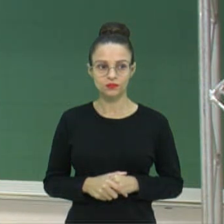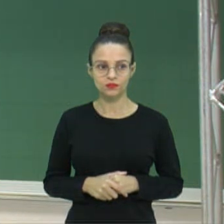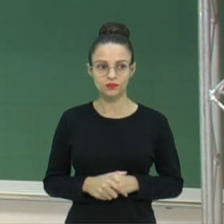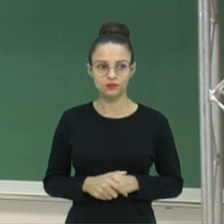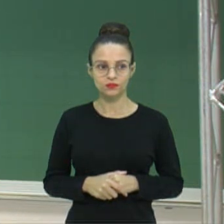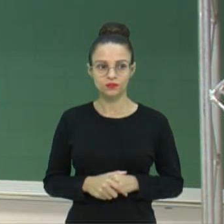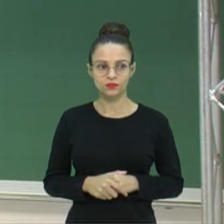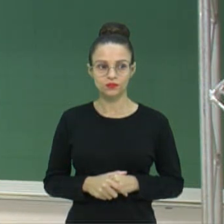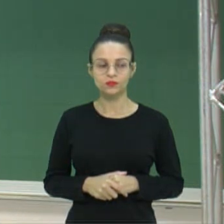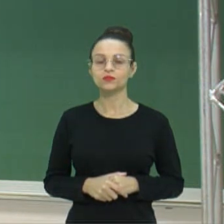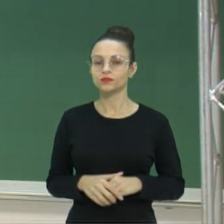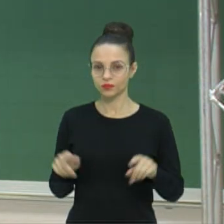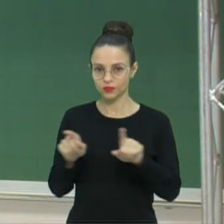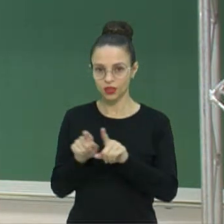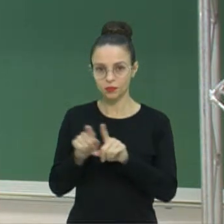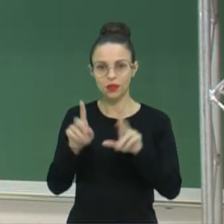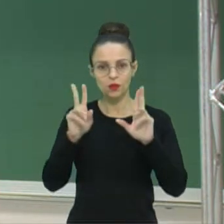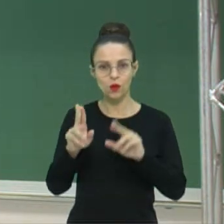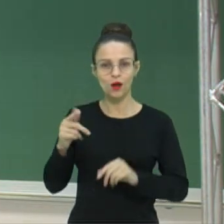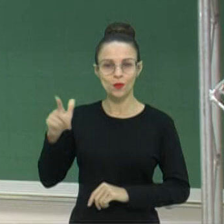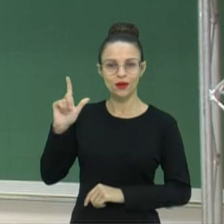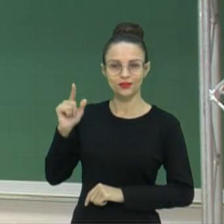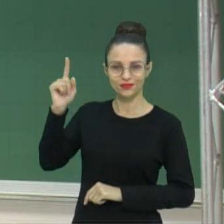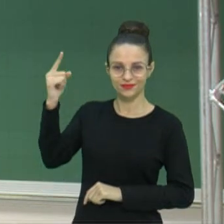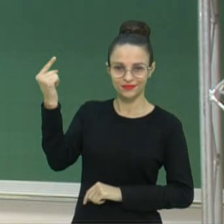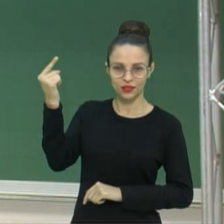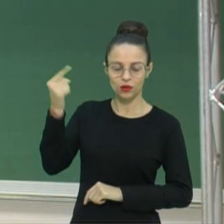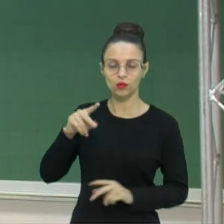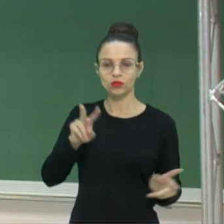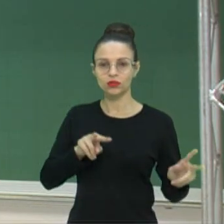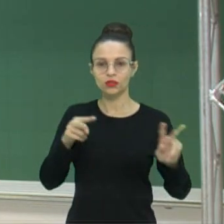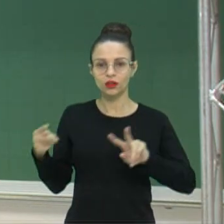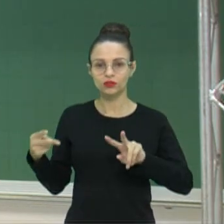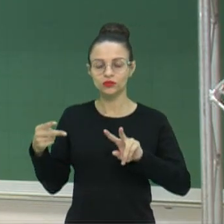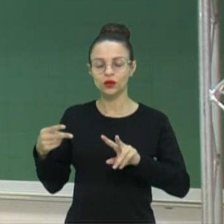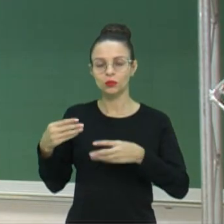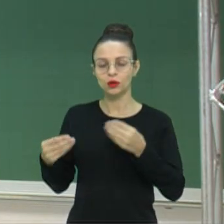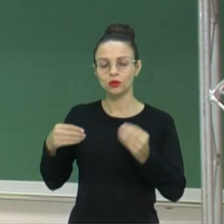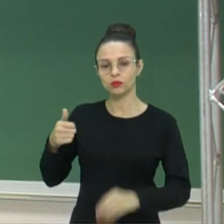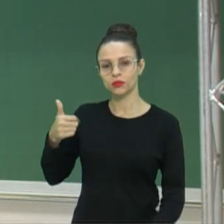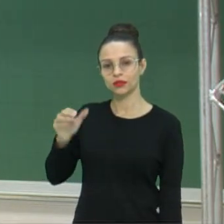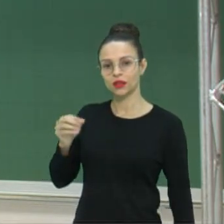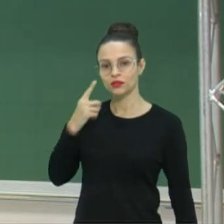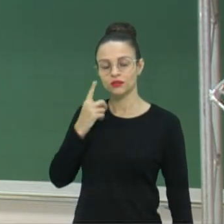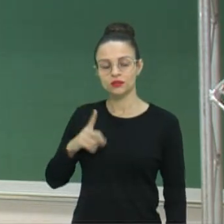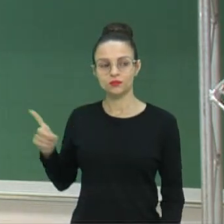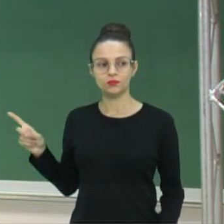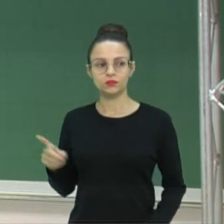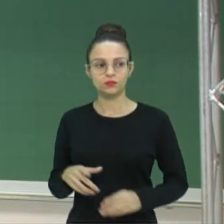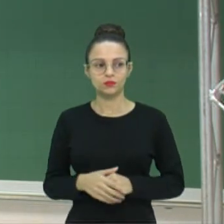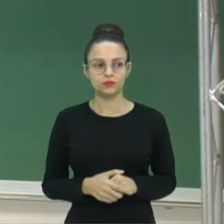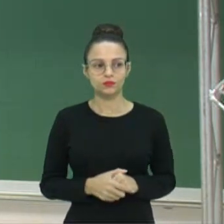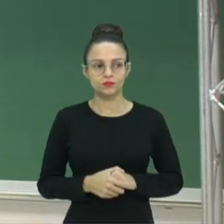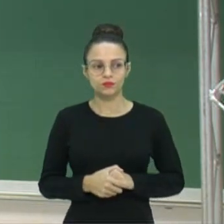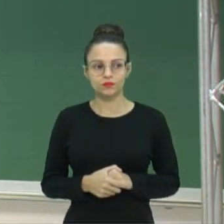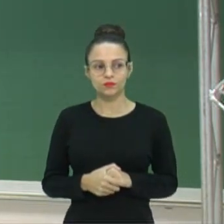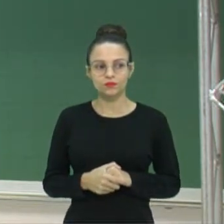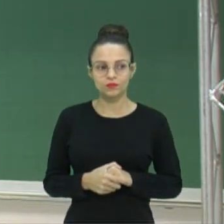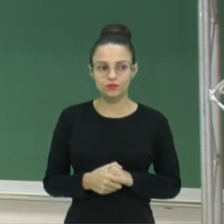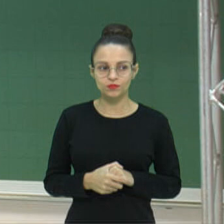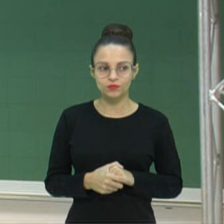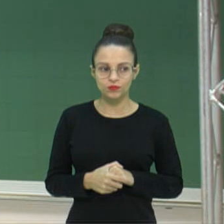Aqui, ó. E da mesma forma como a gente fez aqui, transforma esse cara aqui em notação científica, nós vamos achar